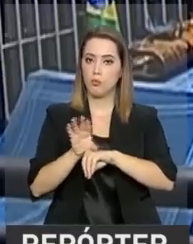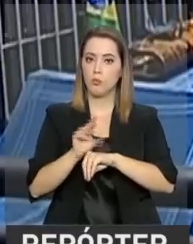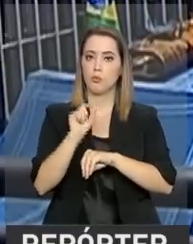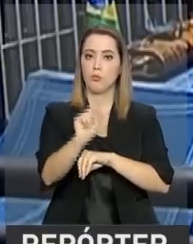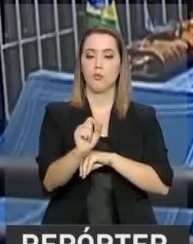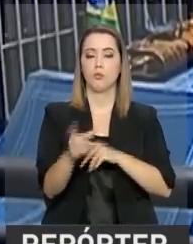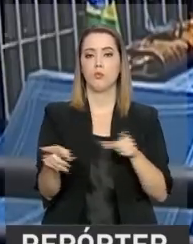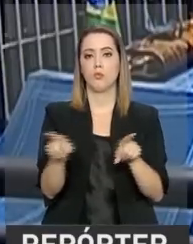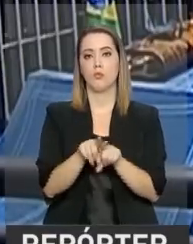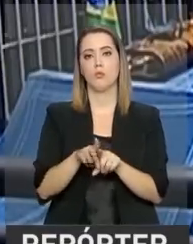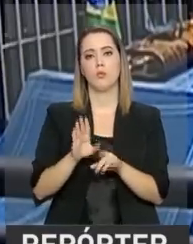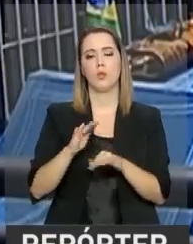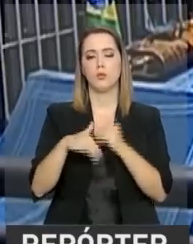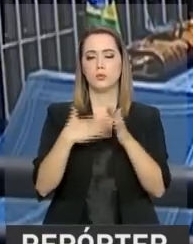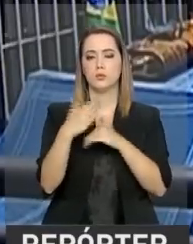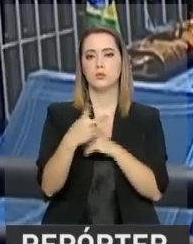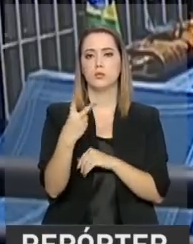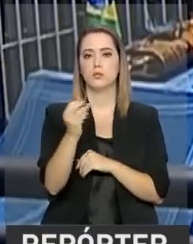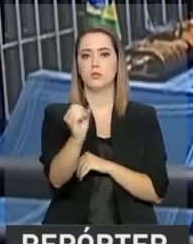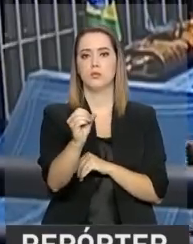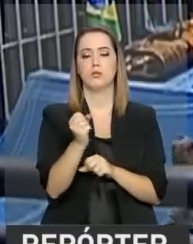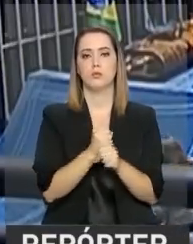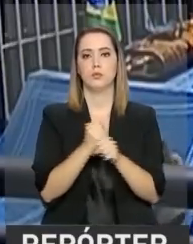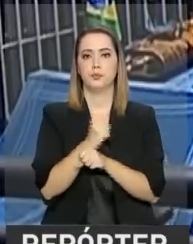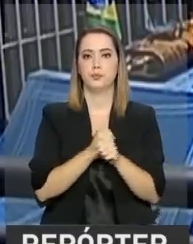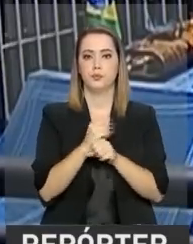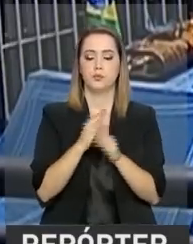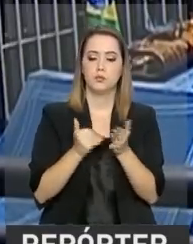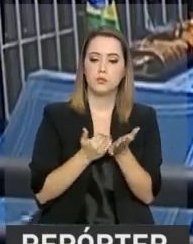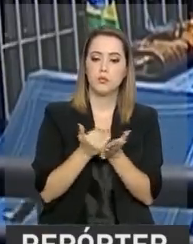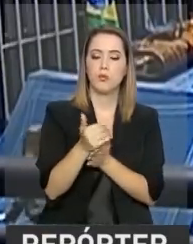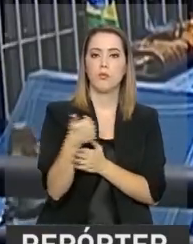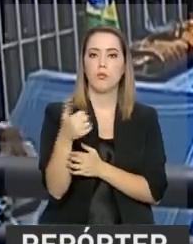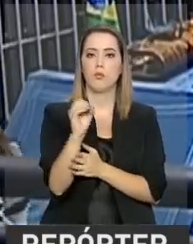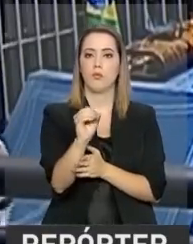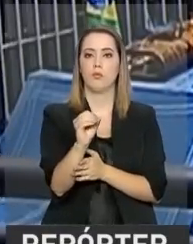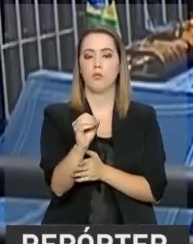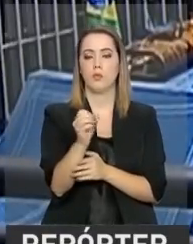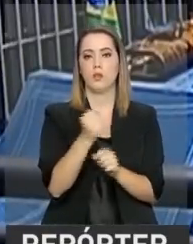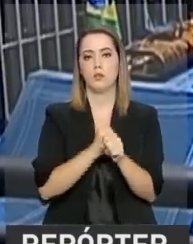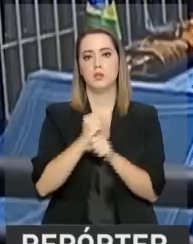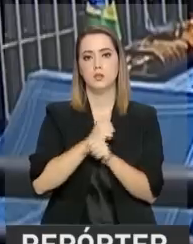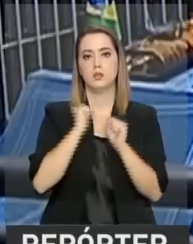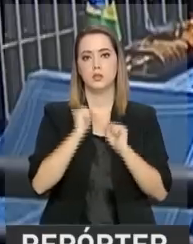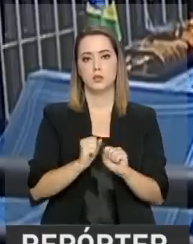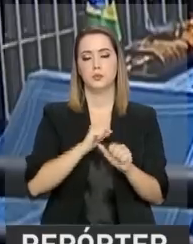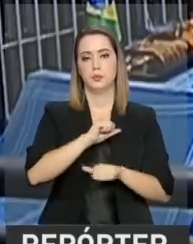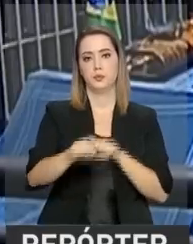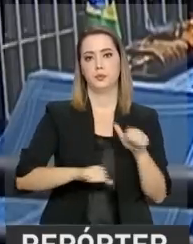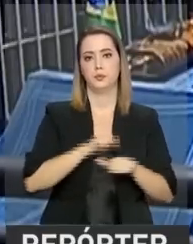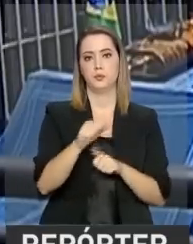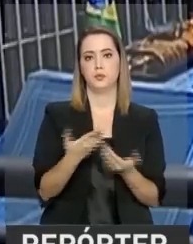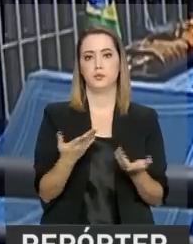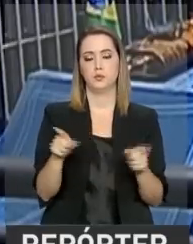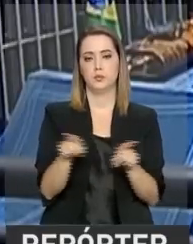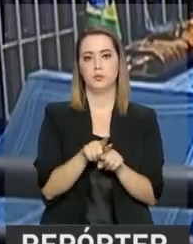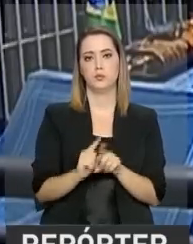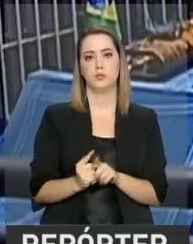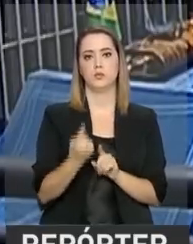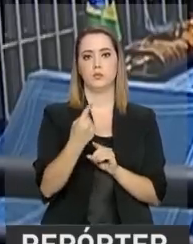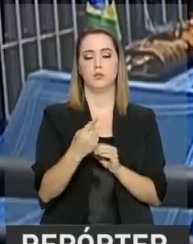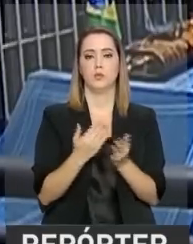aumento dos gastos públicos vai valer por 20 anos. A partir do 10º ano, poderá ser modificada a partir de